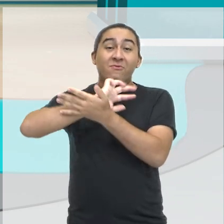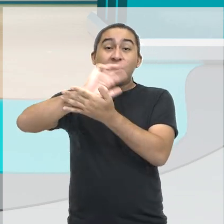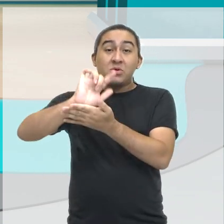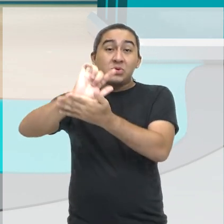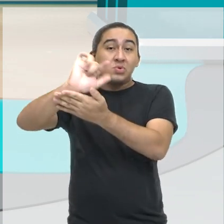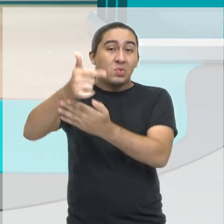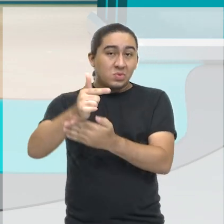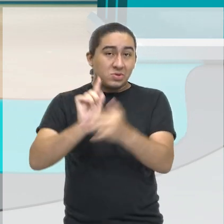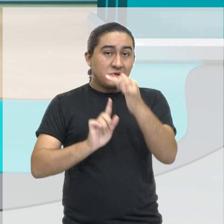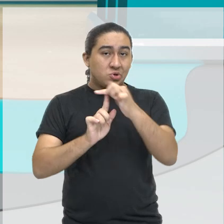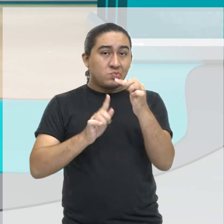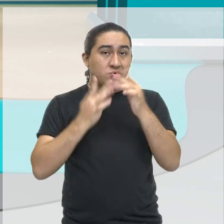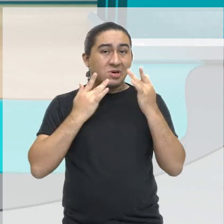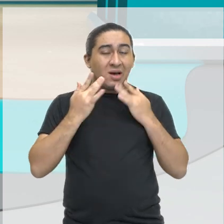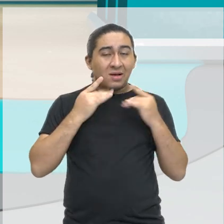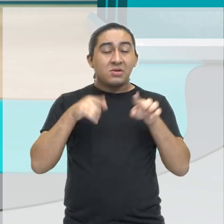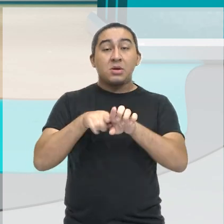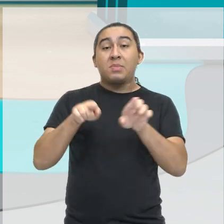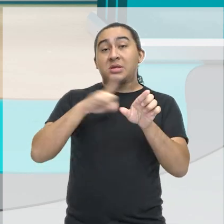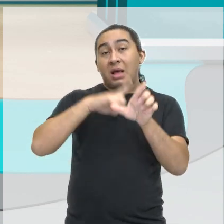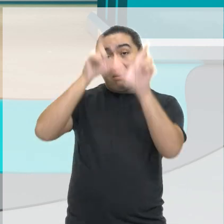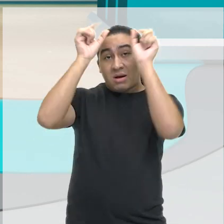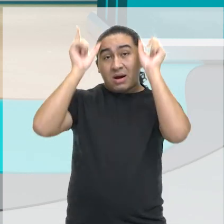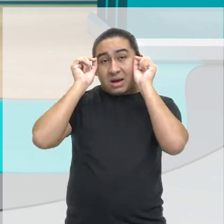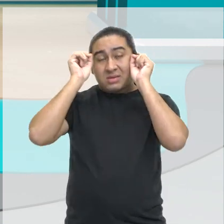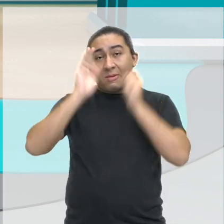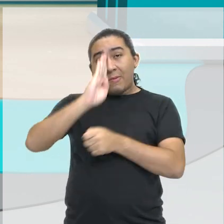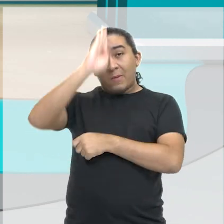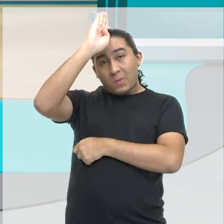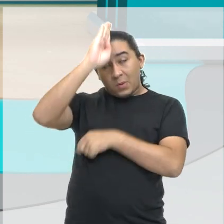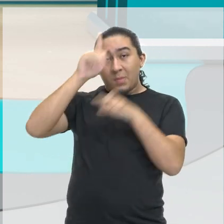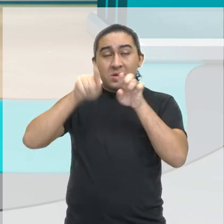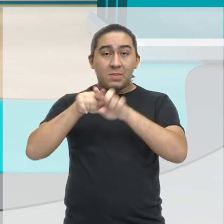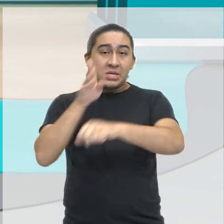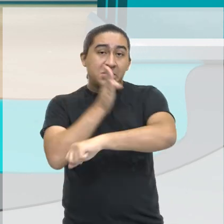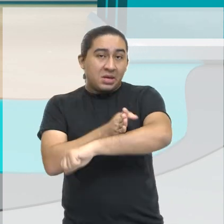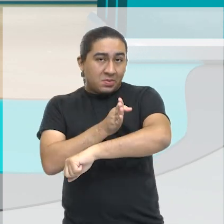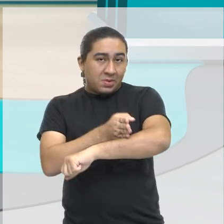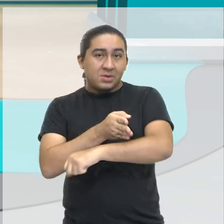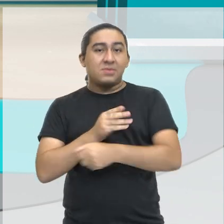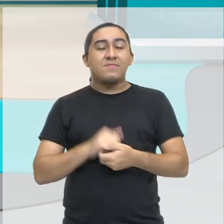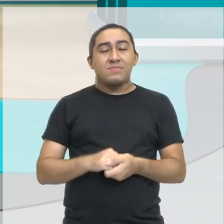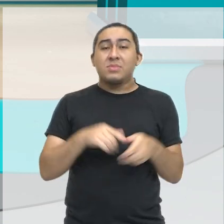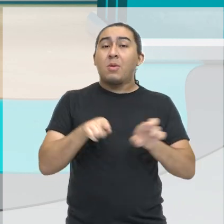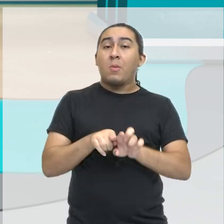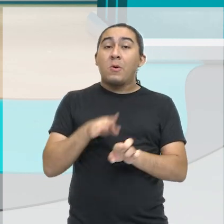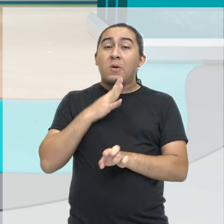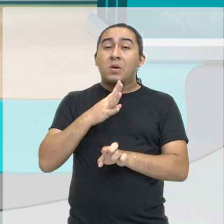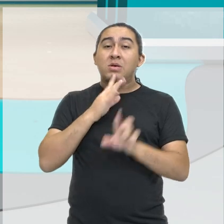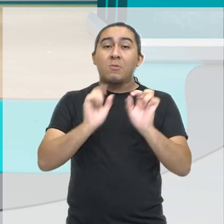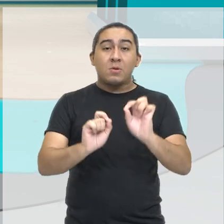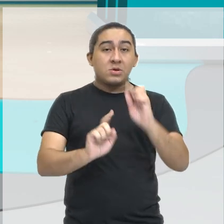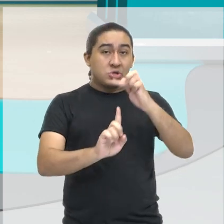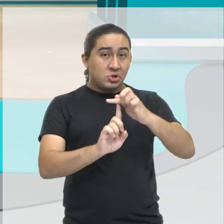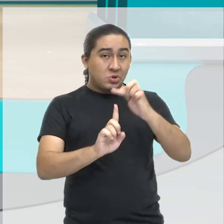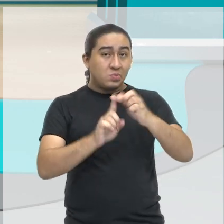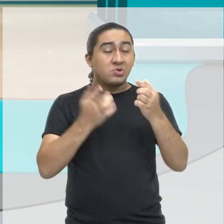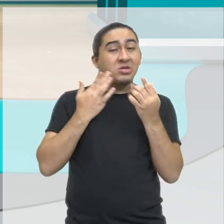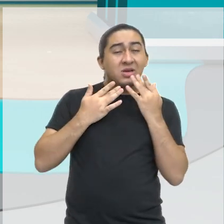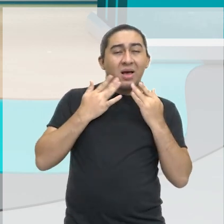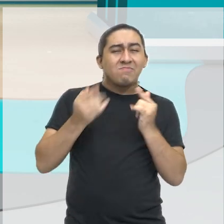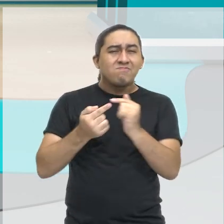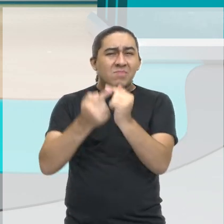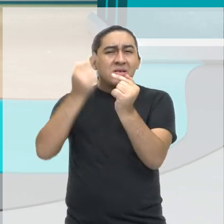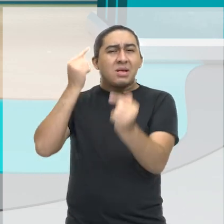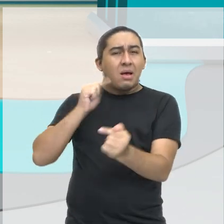estilos teatrais. Fomos à Grécia Antiga, a Roma, fomos à Idade Média e conhecemos estilos